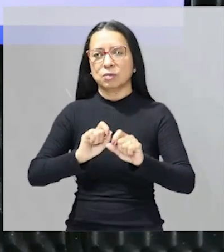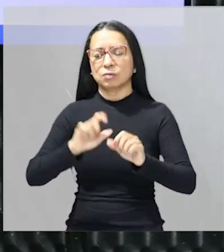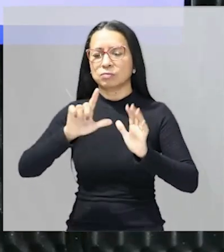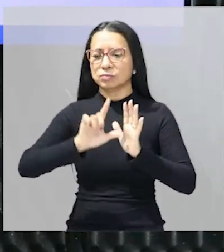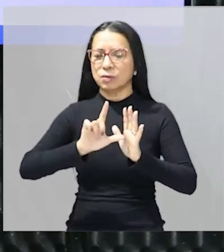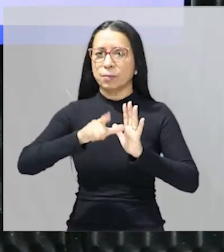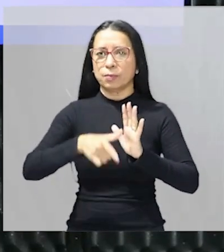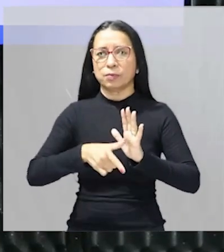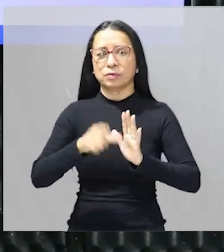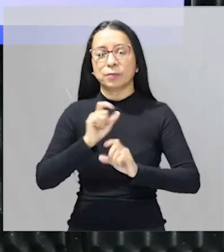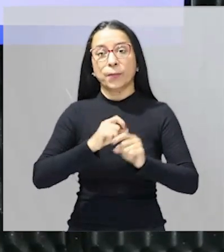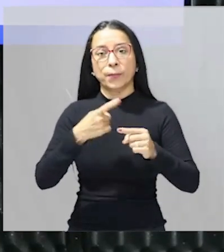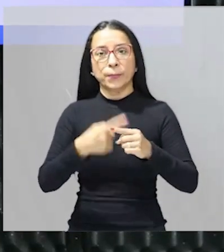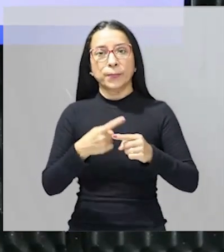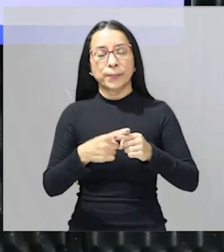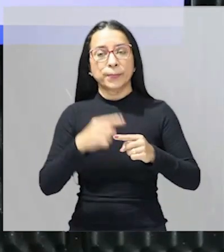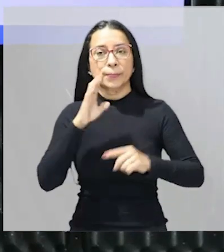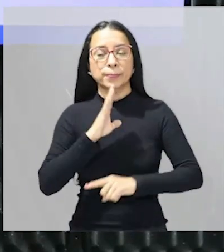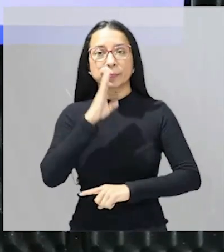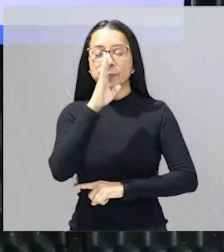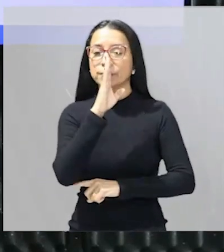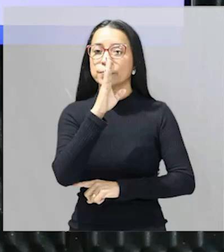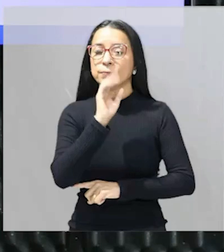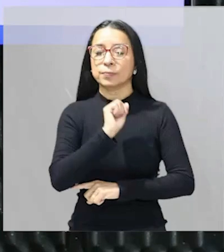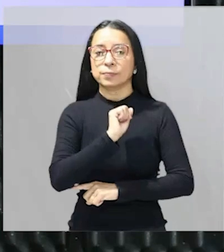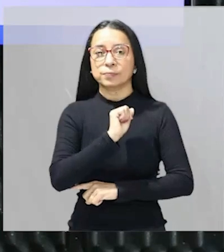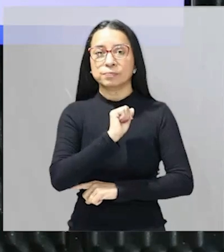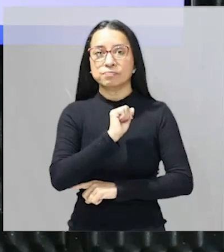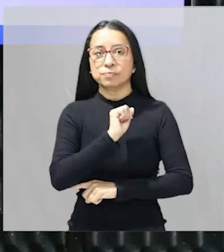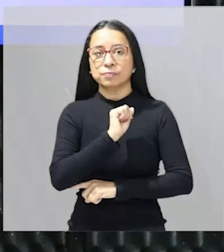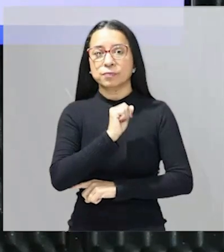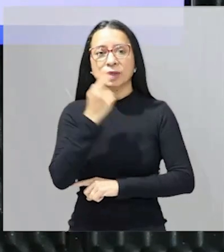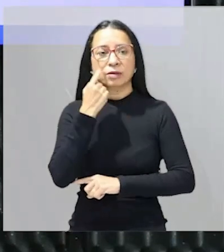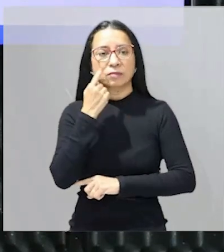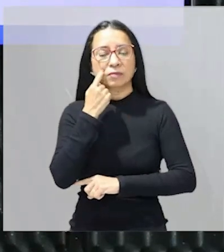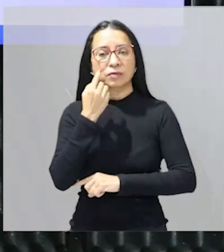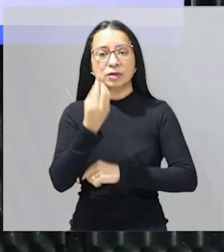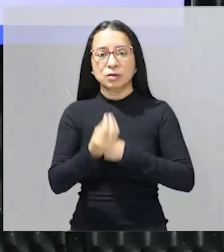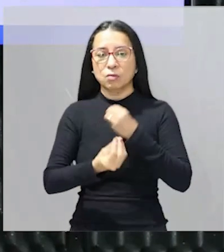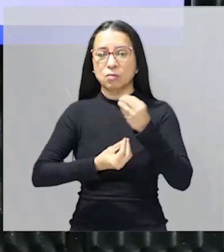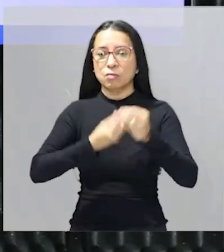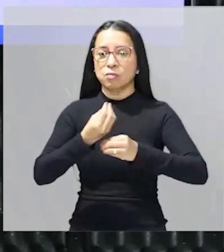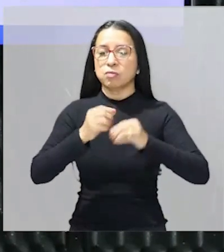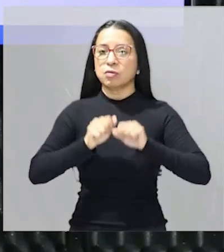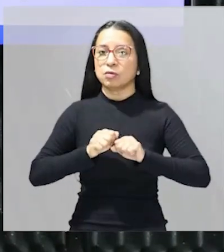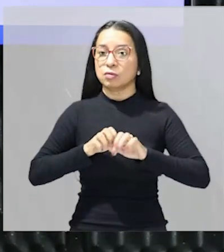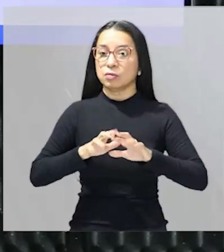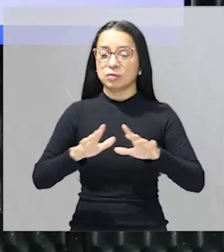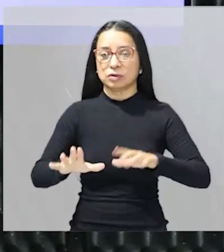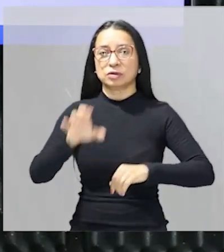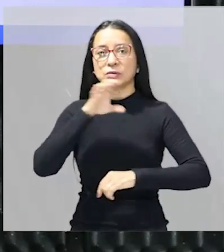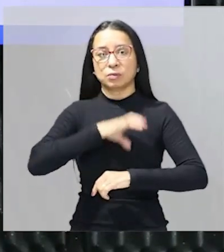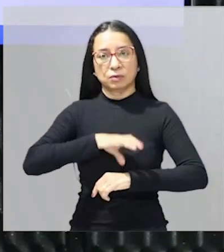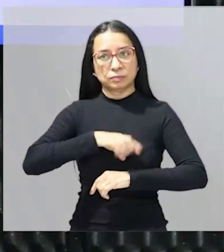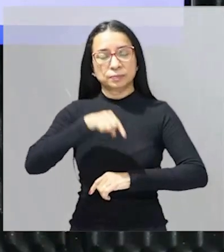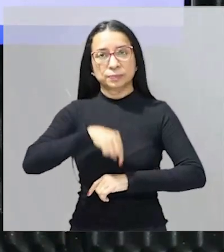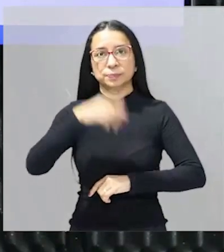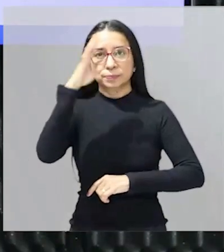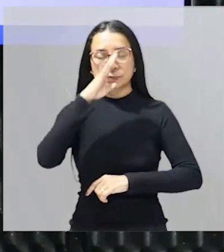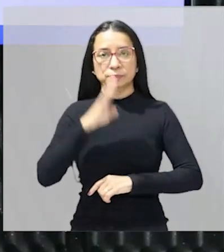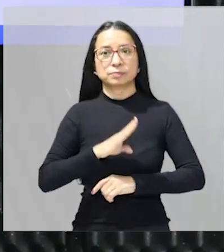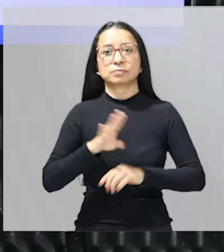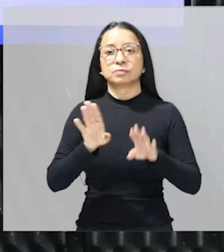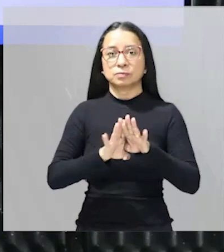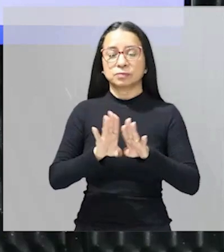XVII. Tardia principalmente se você levar em consideração a colonização portuguesa aqui no Brasil